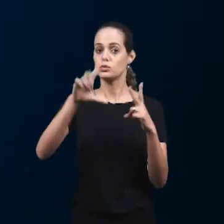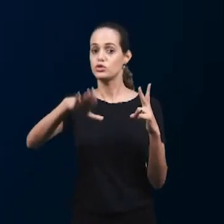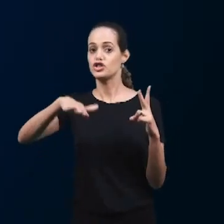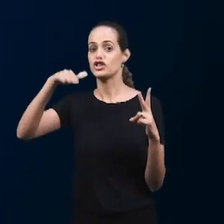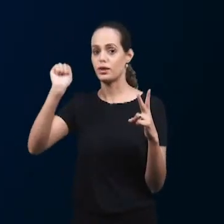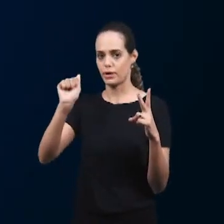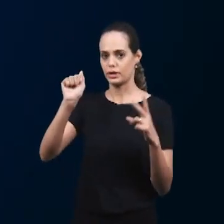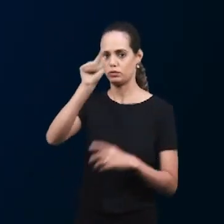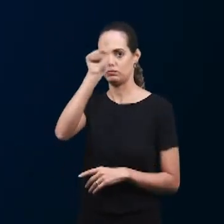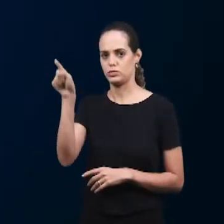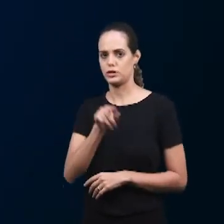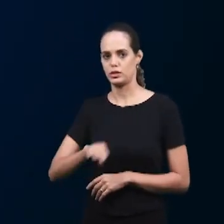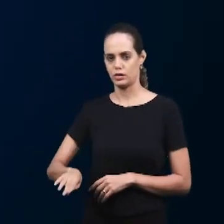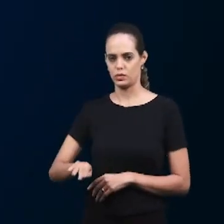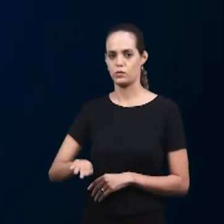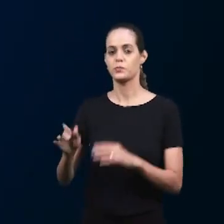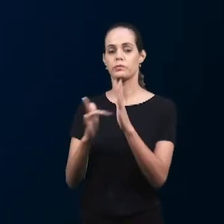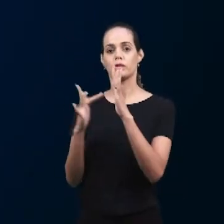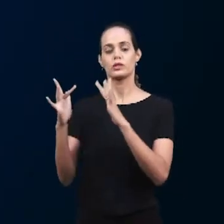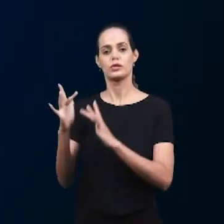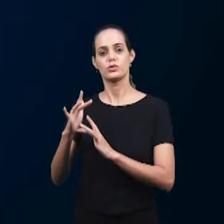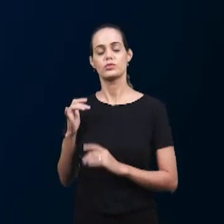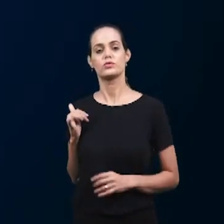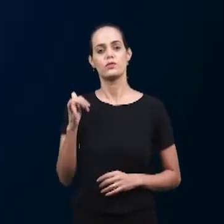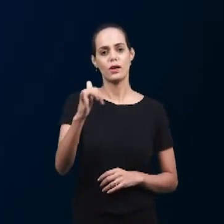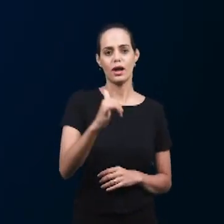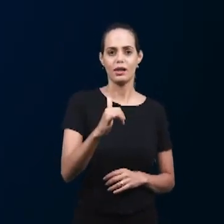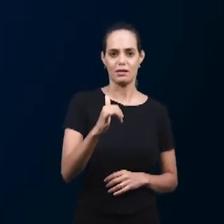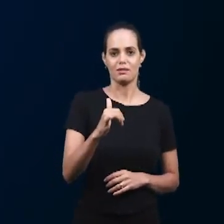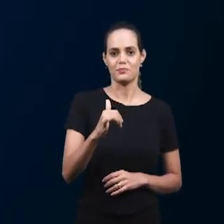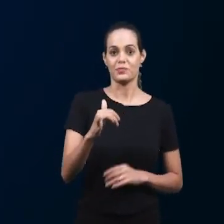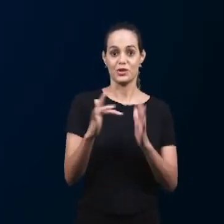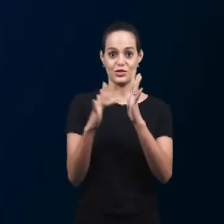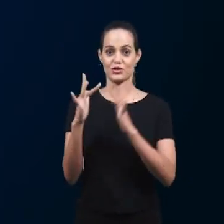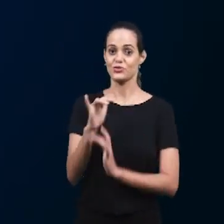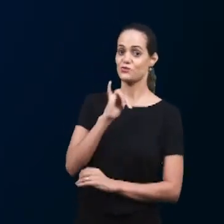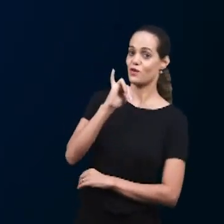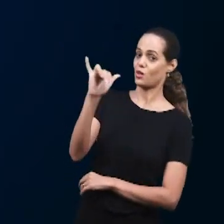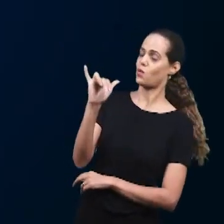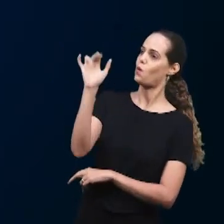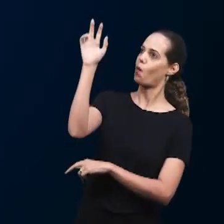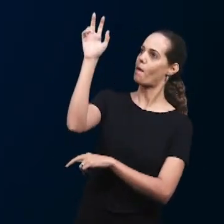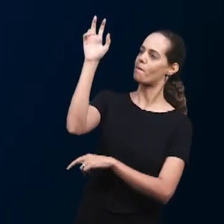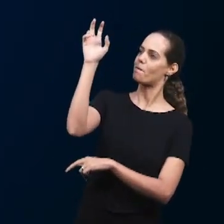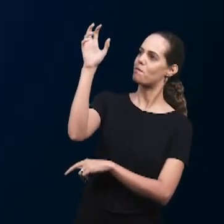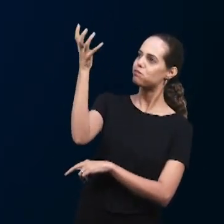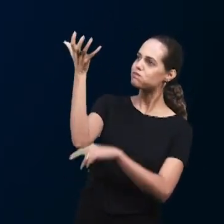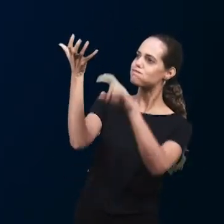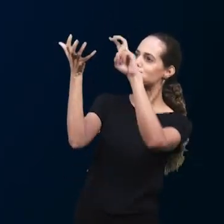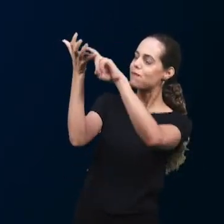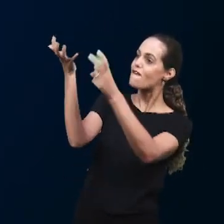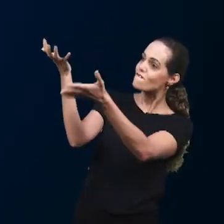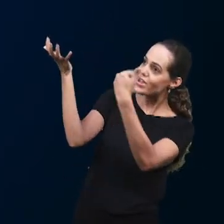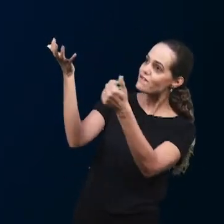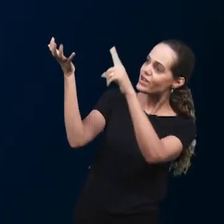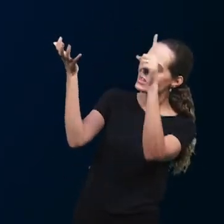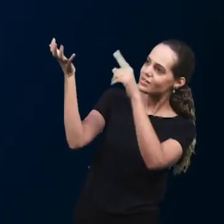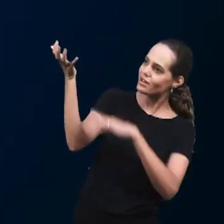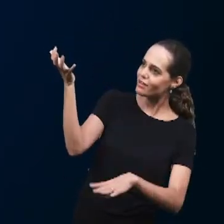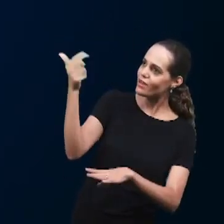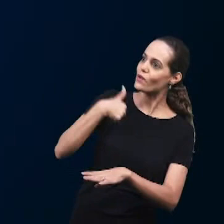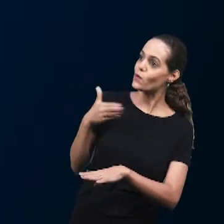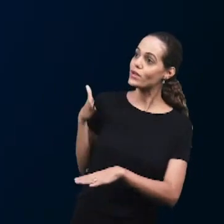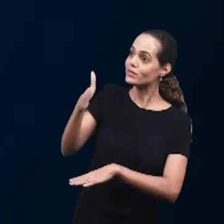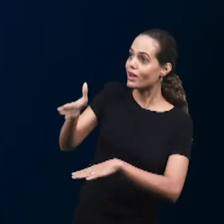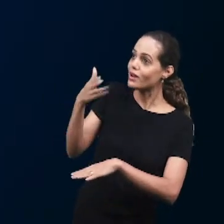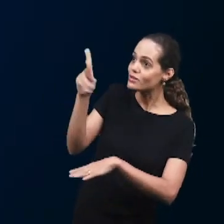na vida de Zaqueu. Quando o Senhor Jesus fala com Zaqueu: desce depressa, porque hoje me convém pousar em